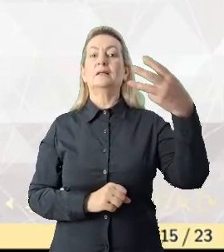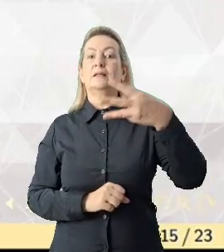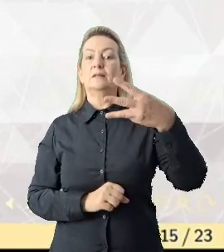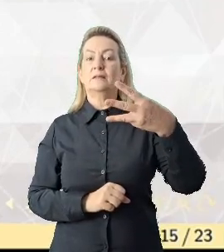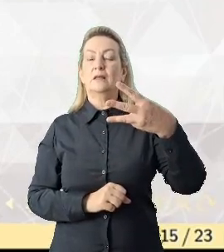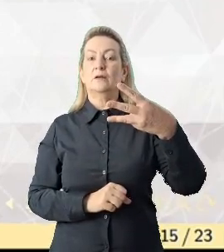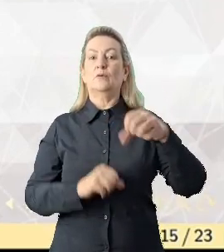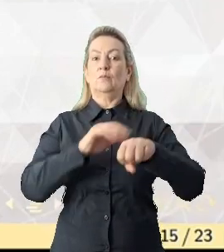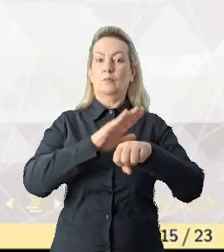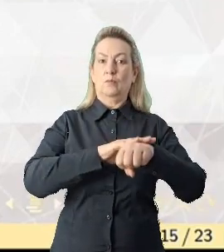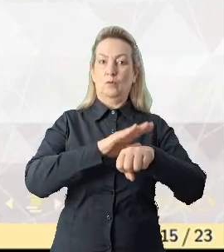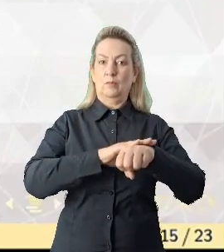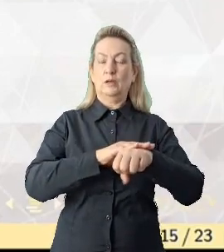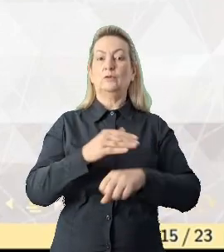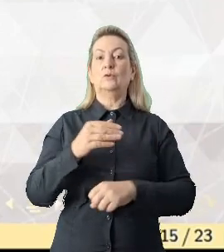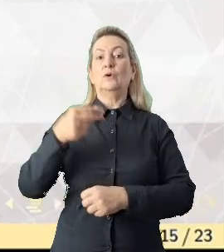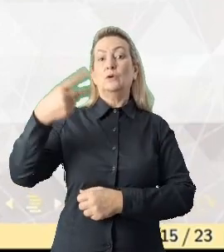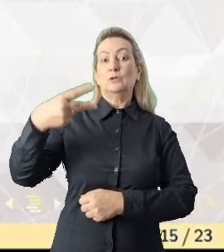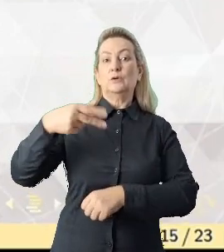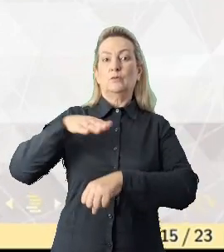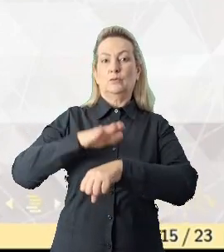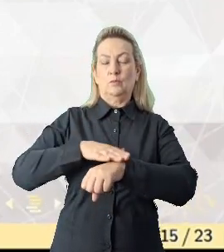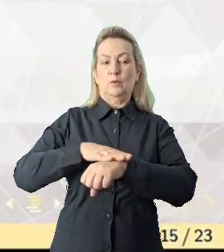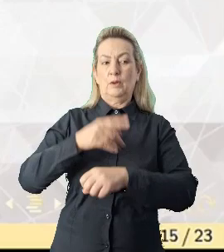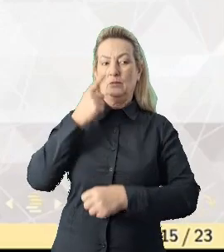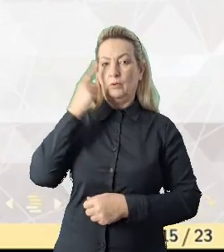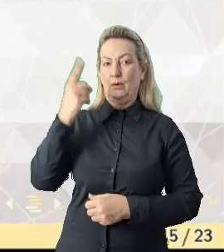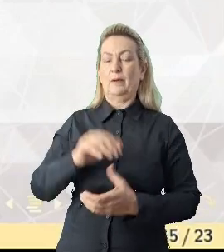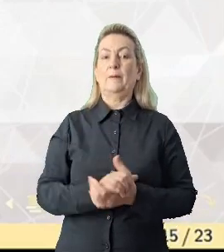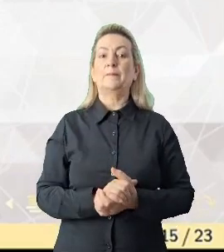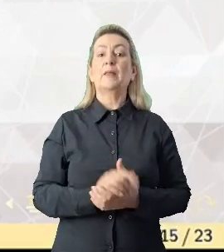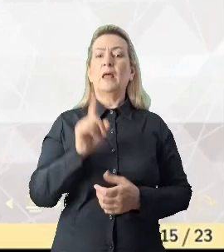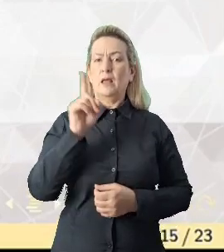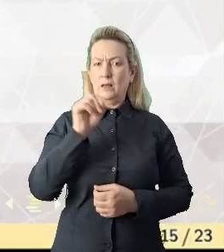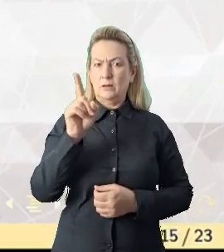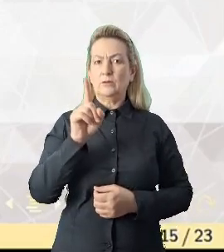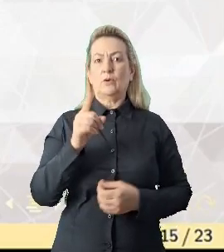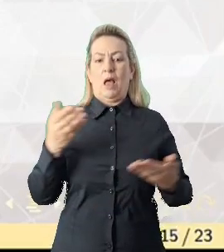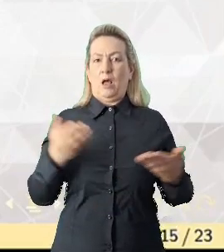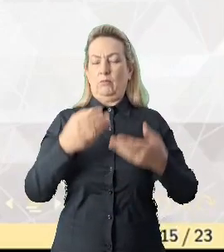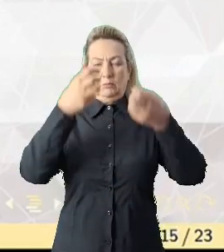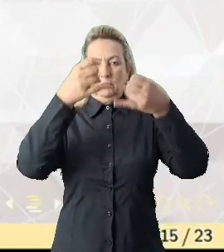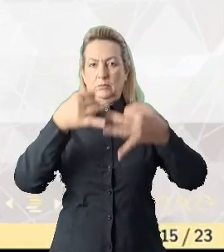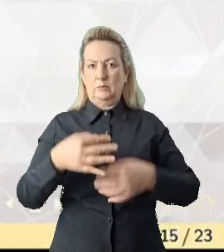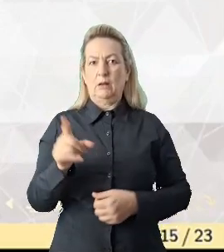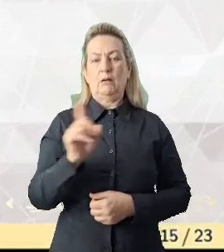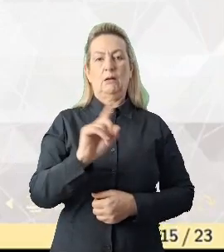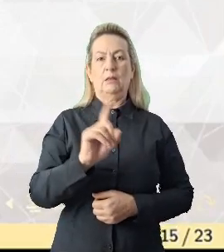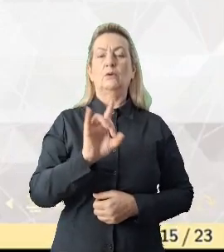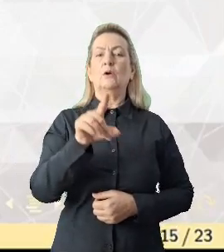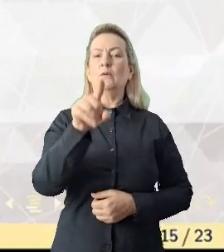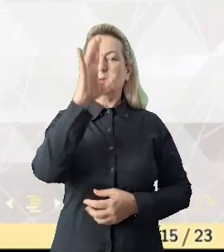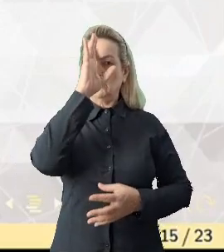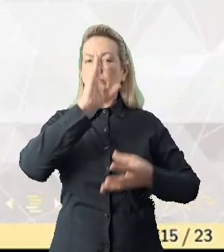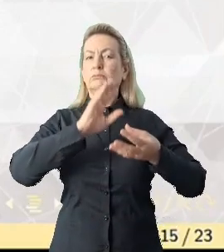ela é uma razão entre o terceiro momento e o segundo momento elevado a 3 meios, né? Isso